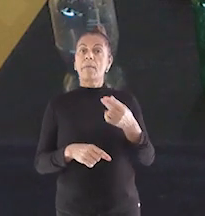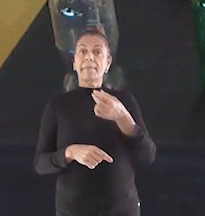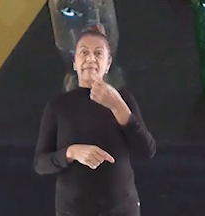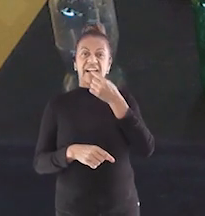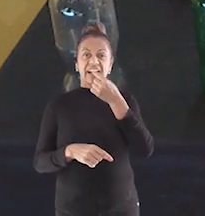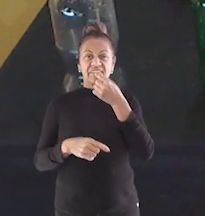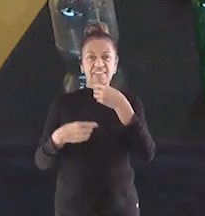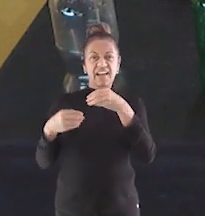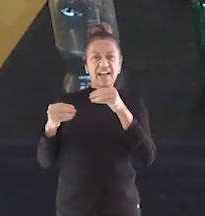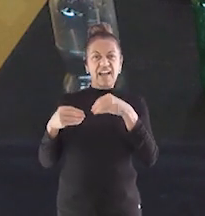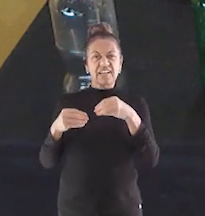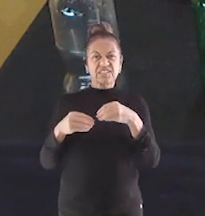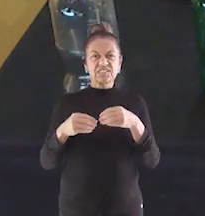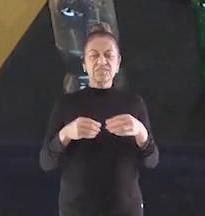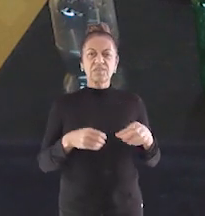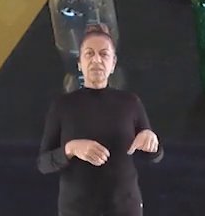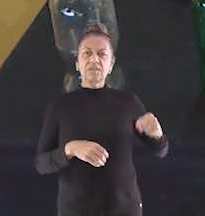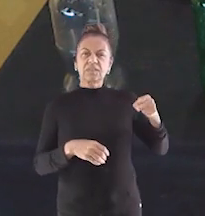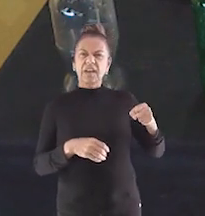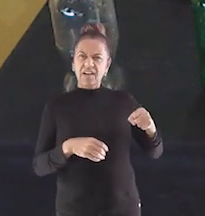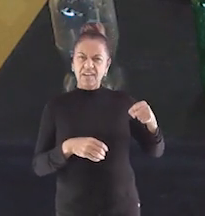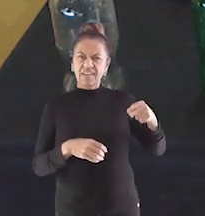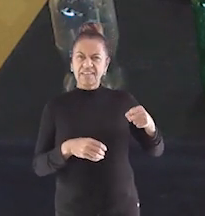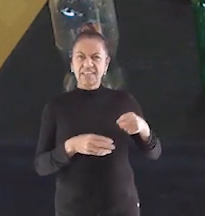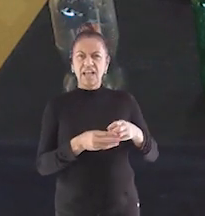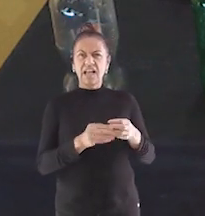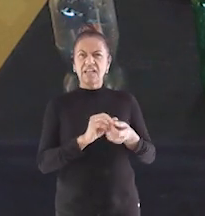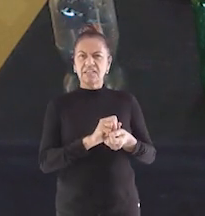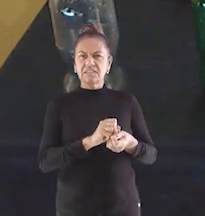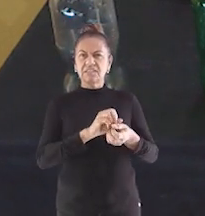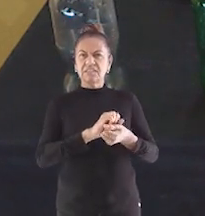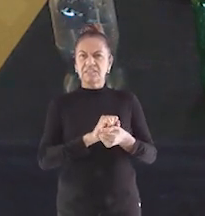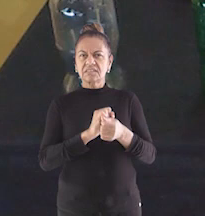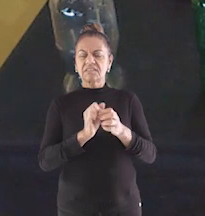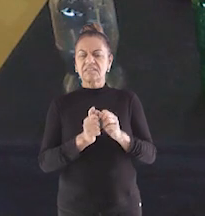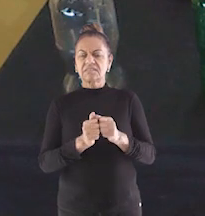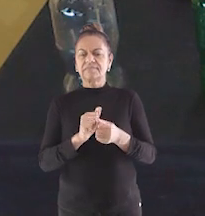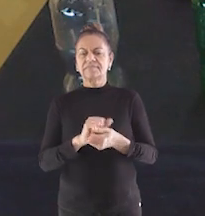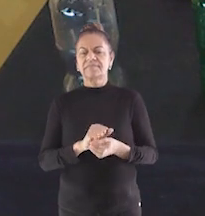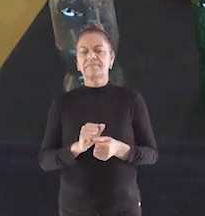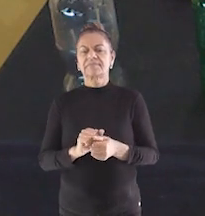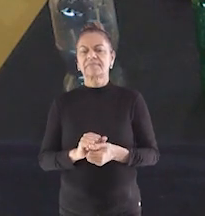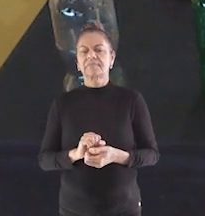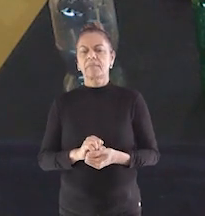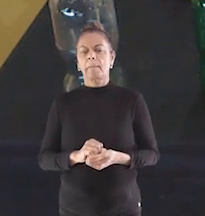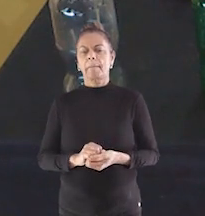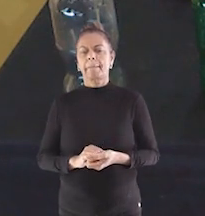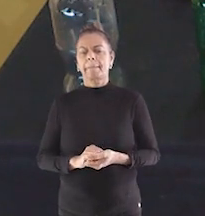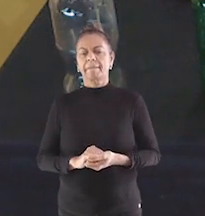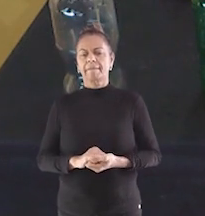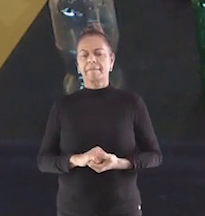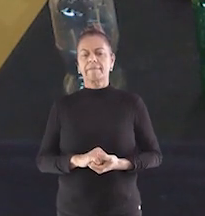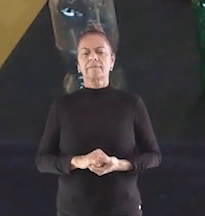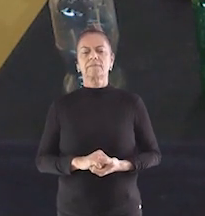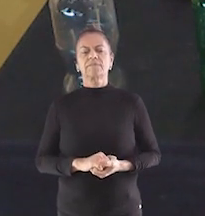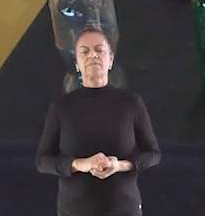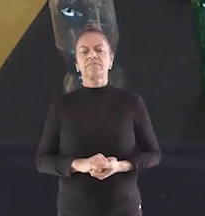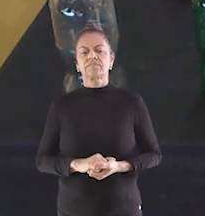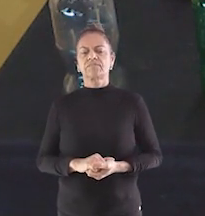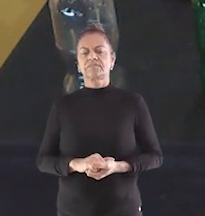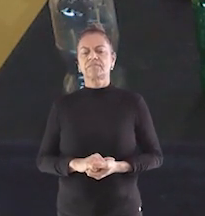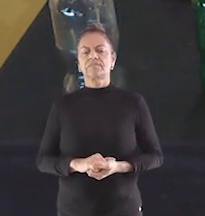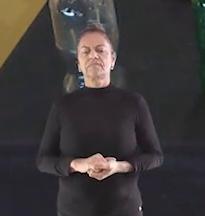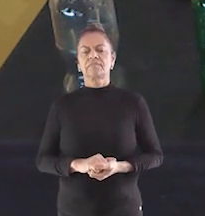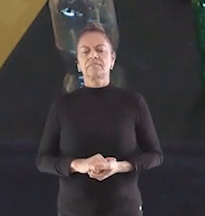sacola plástica e vai envolver toda a base do vulcão com a ajuda da fita, dessa